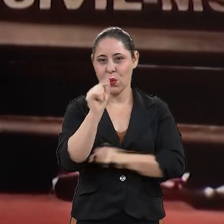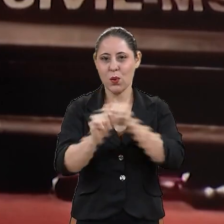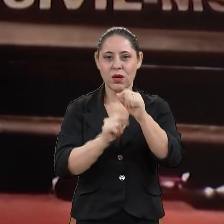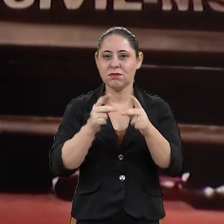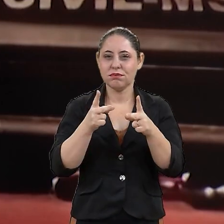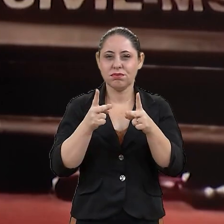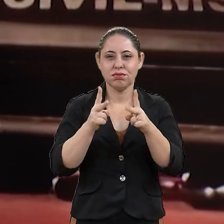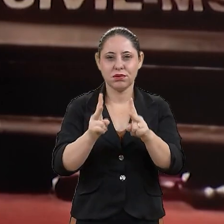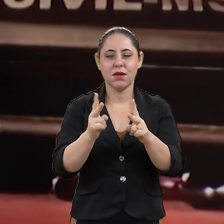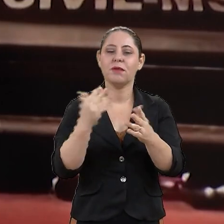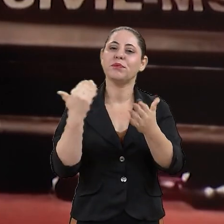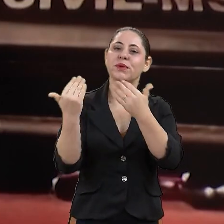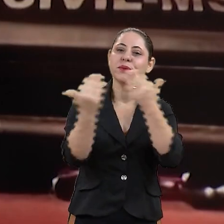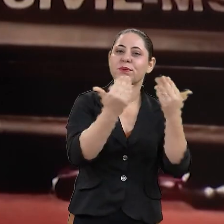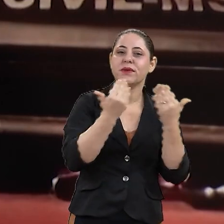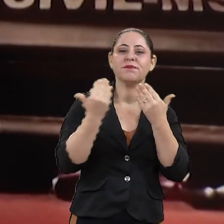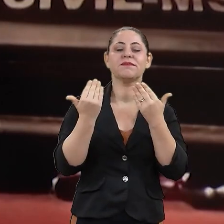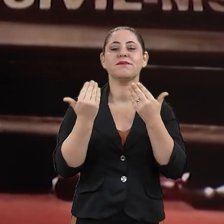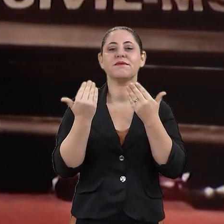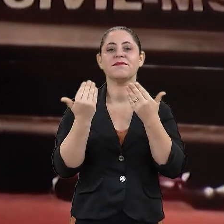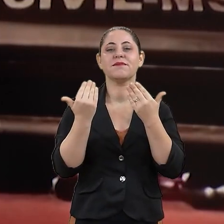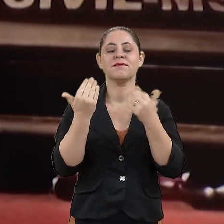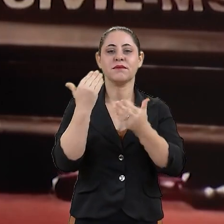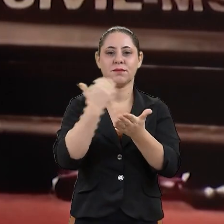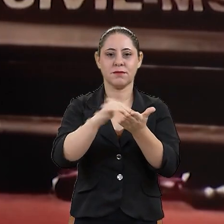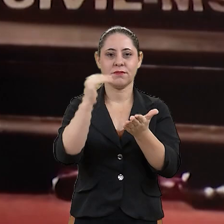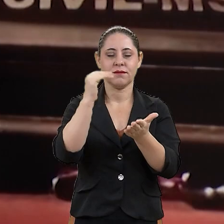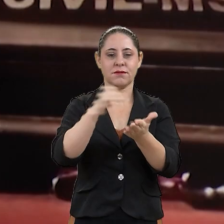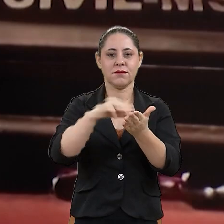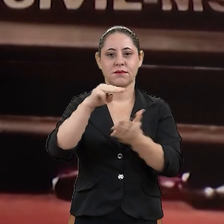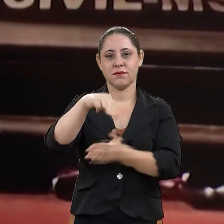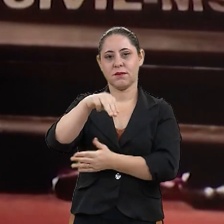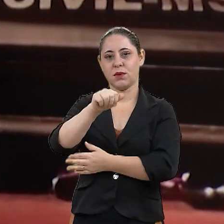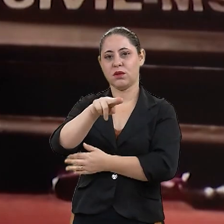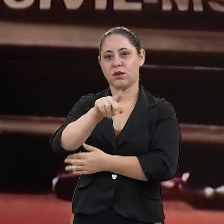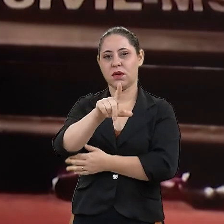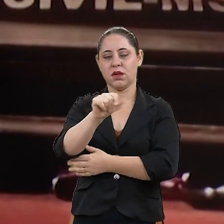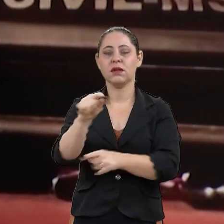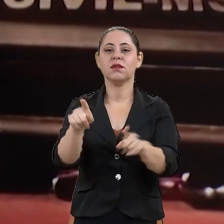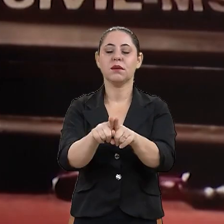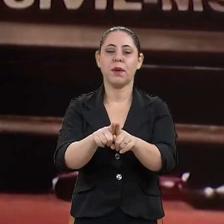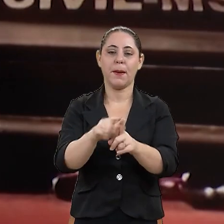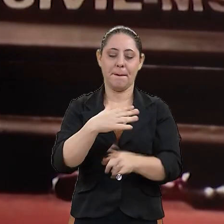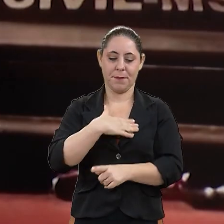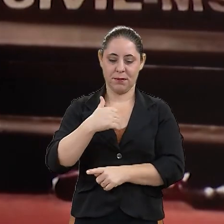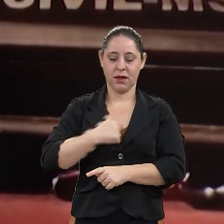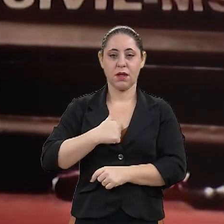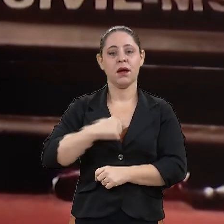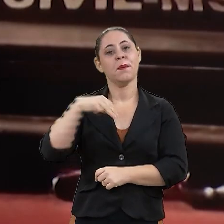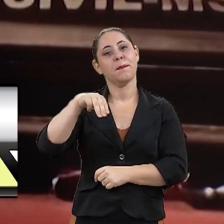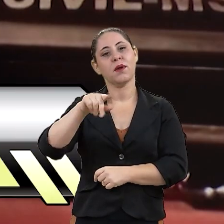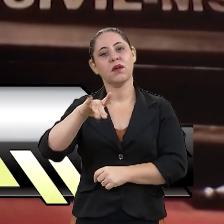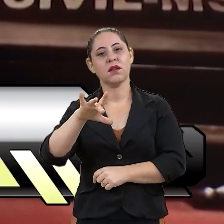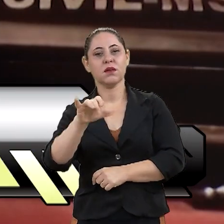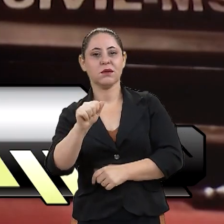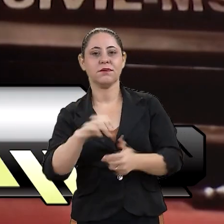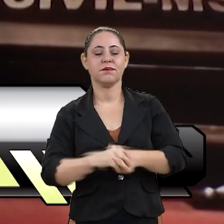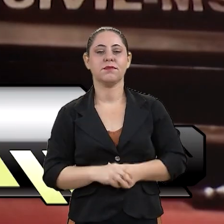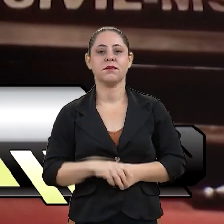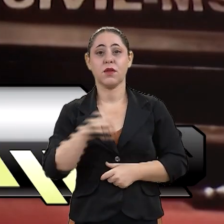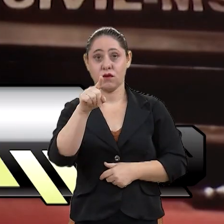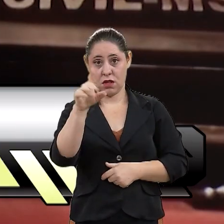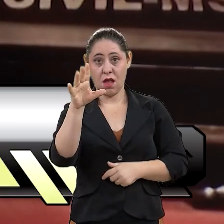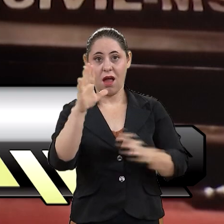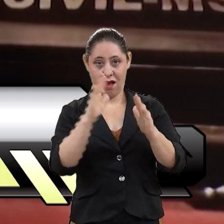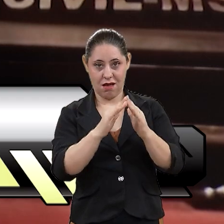nossa entrevista com a subsecretária Manuela Nicodemos e a primeira-dama Mônica Riedel. E você de casa pode